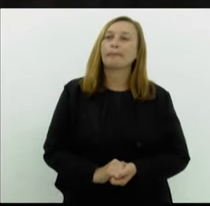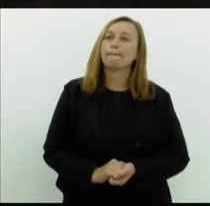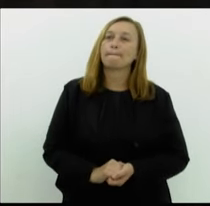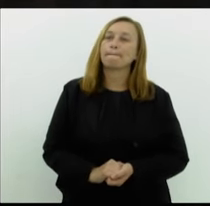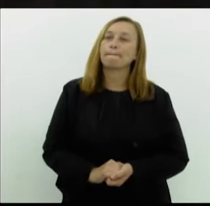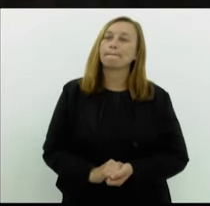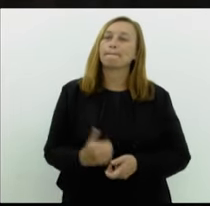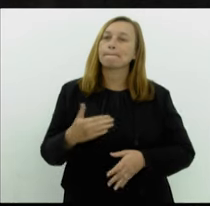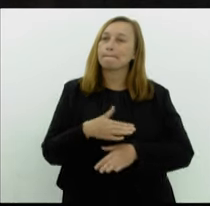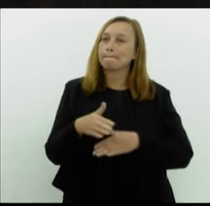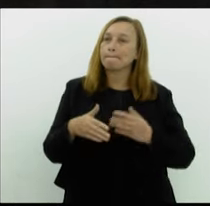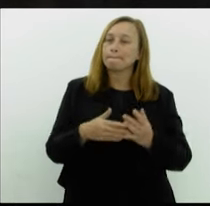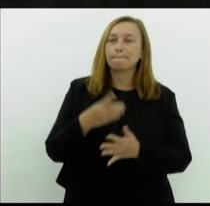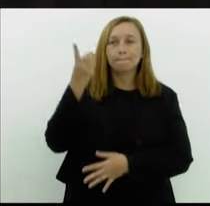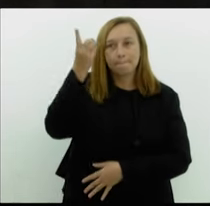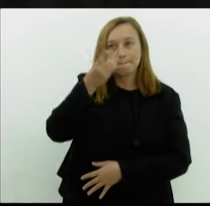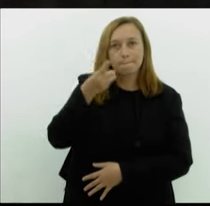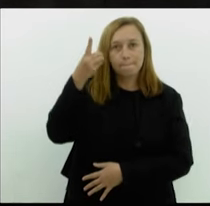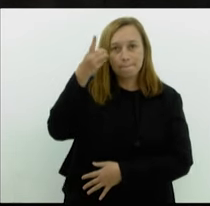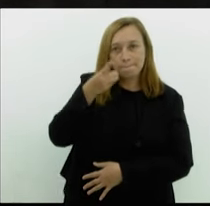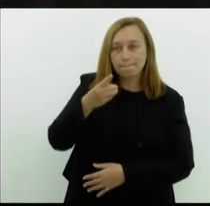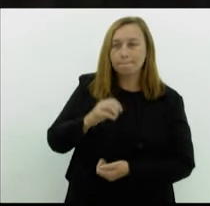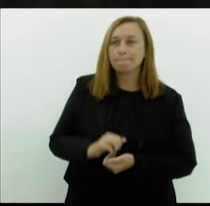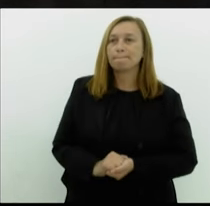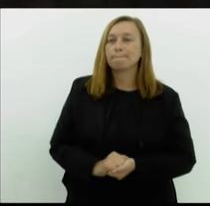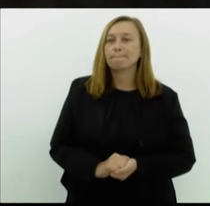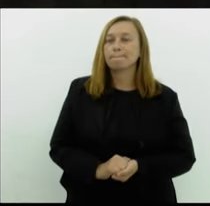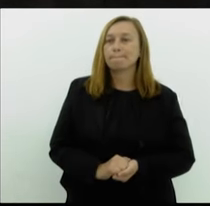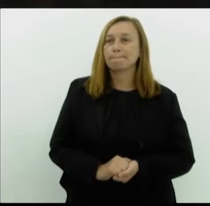senhoras e senhores deputados,